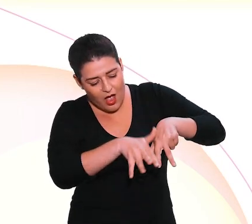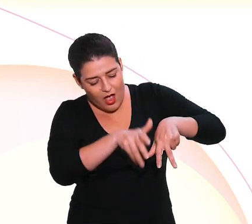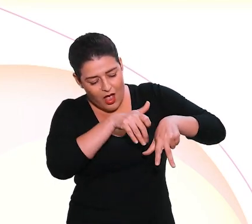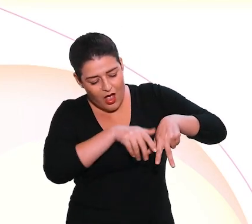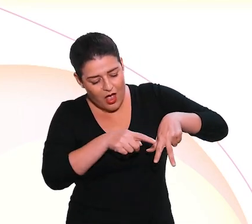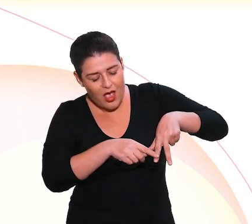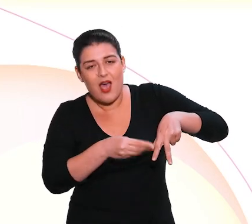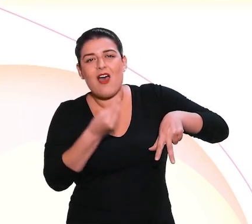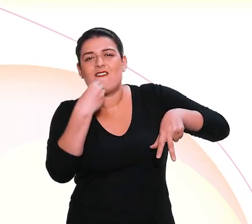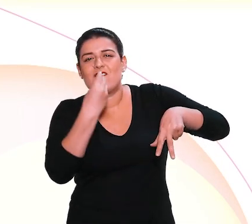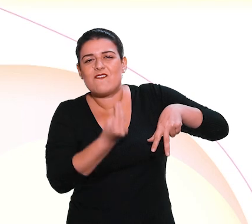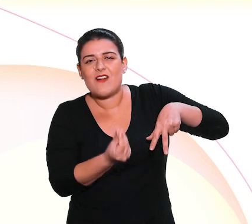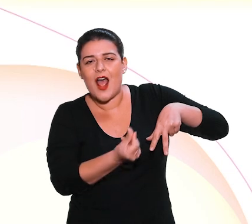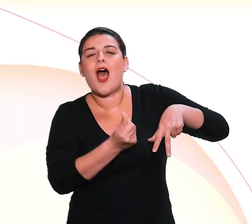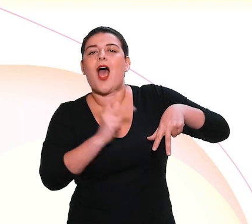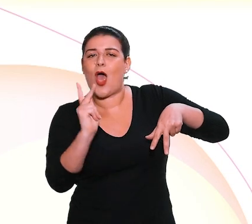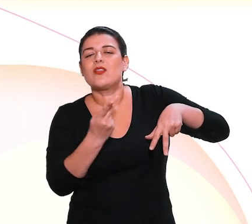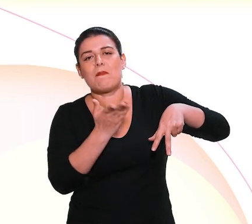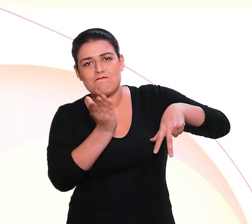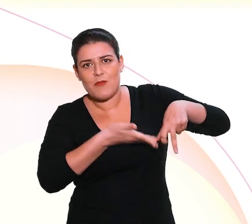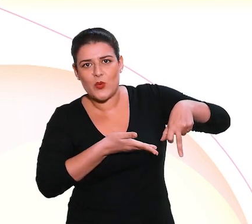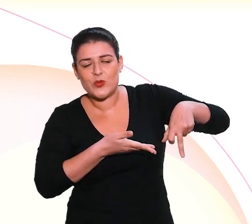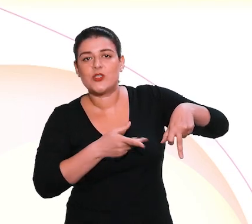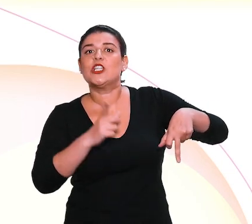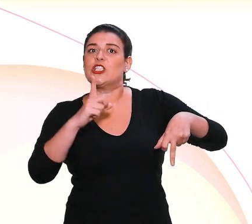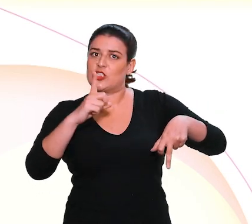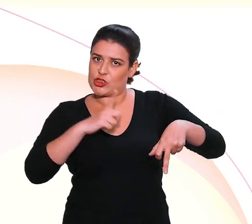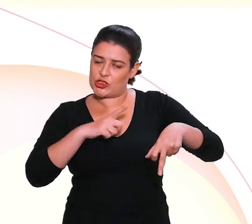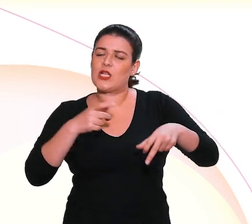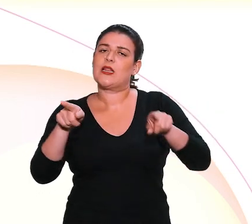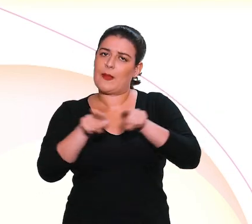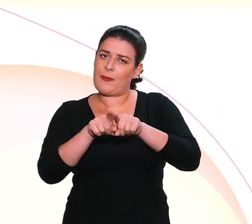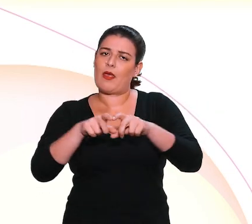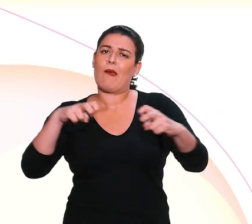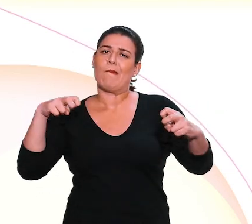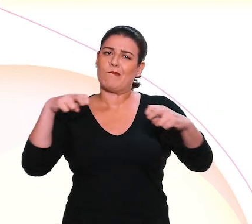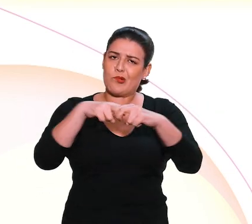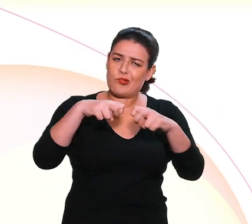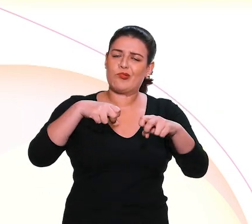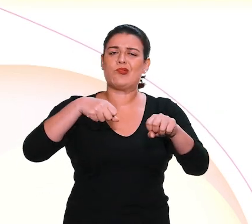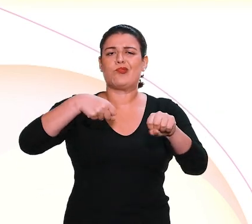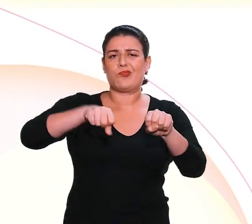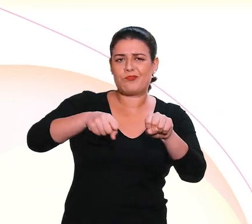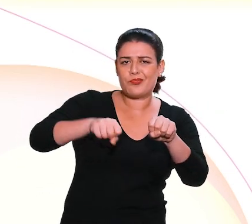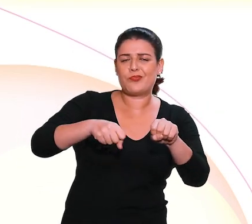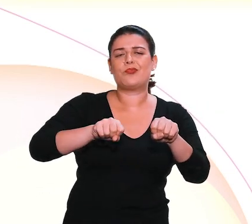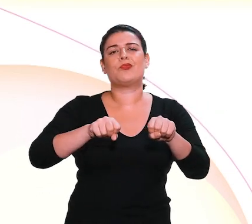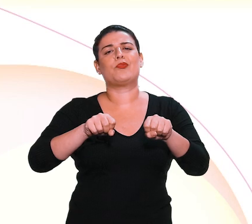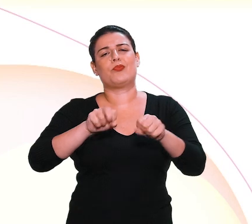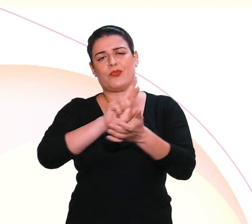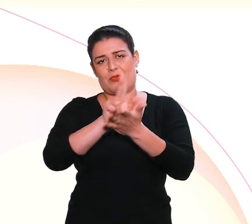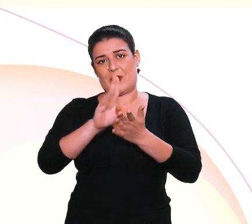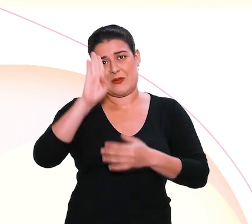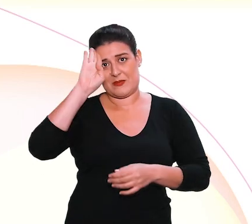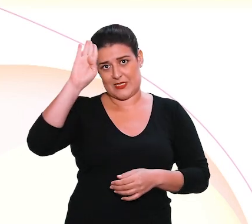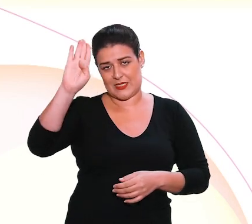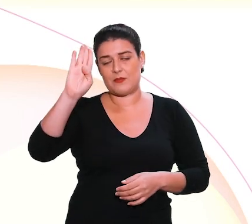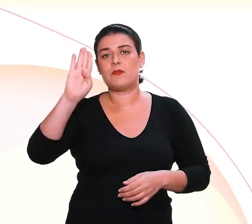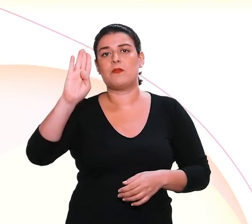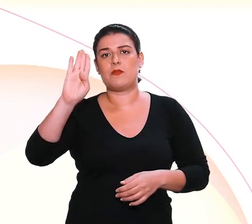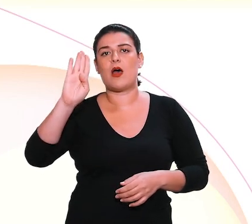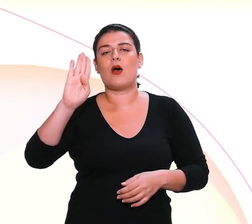a amputação. Nós temos as causas traumáticas, que aí entram todos os acidentes automobilísticos, principalmente. As